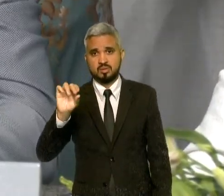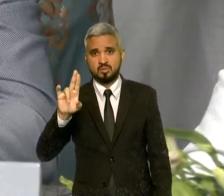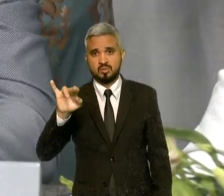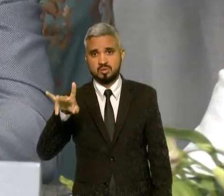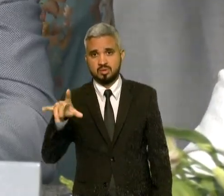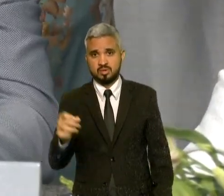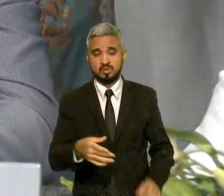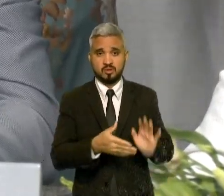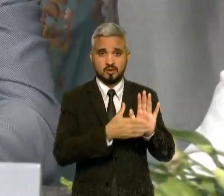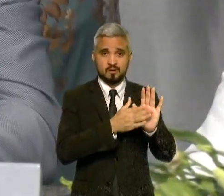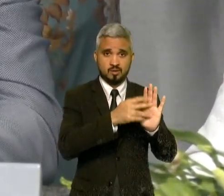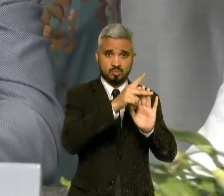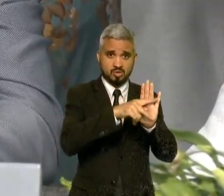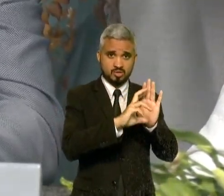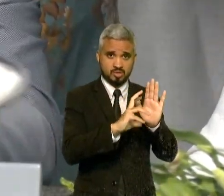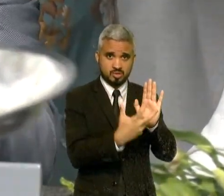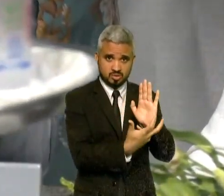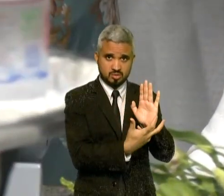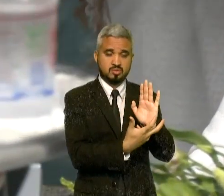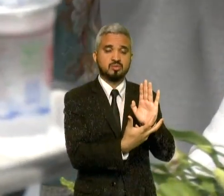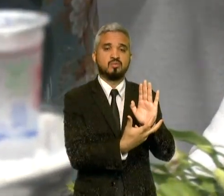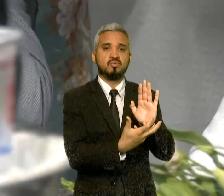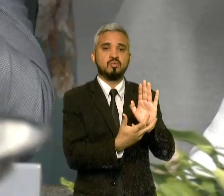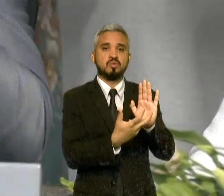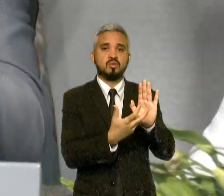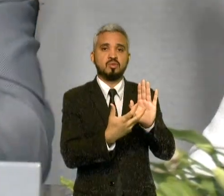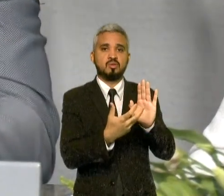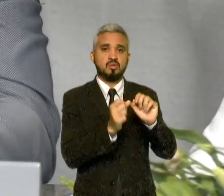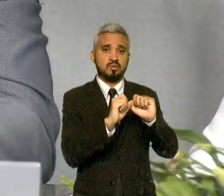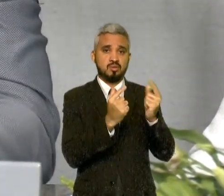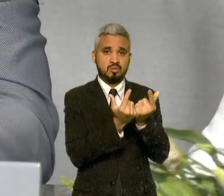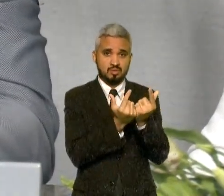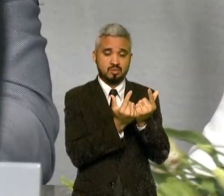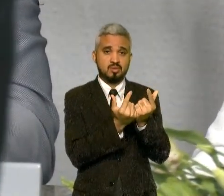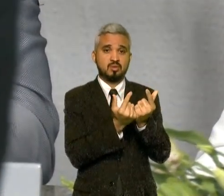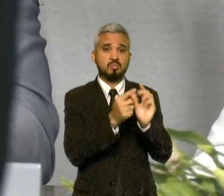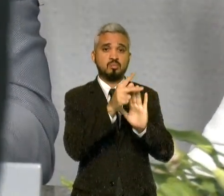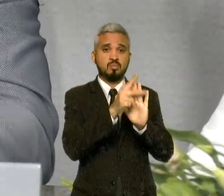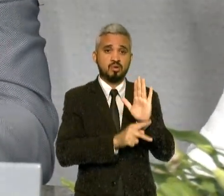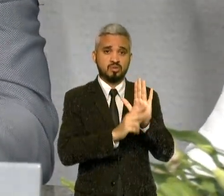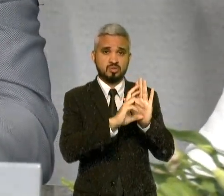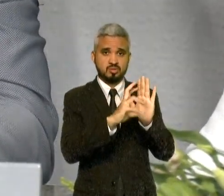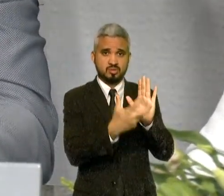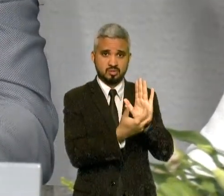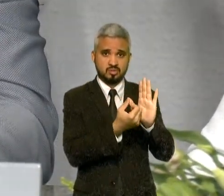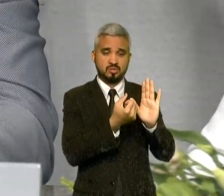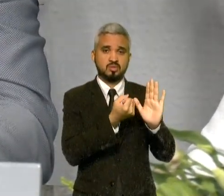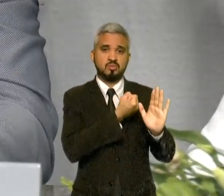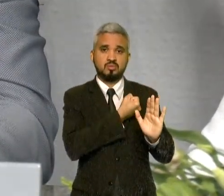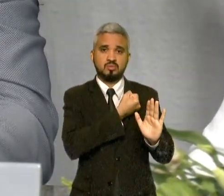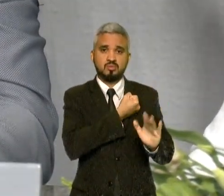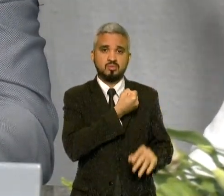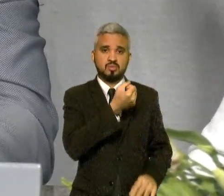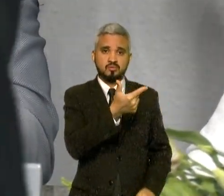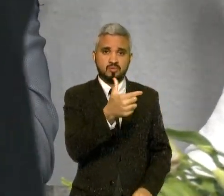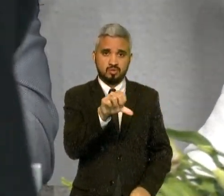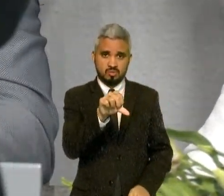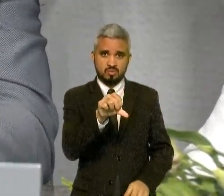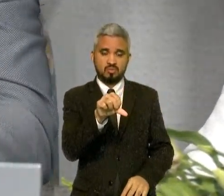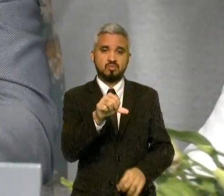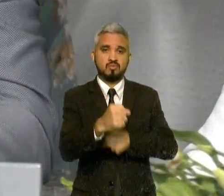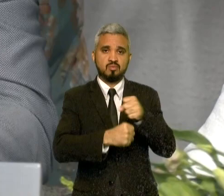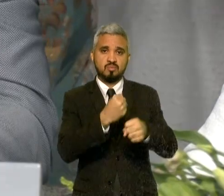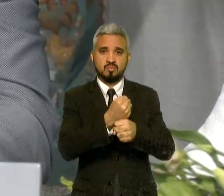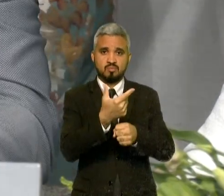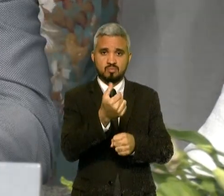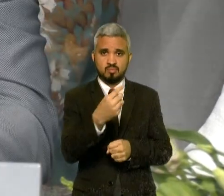de resolução, senhora presidente. Resolução legislativa. Projeto de resolução legislativa de número 029/2023, de